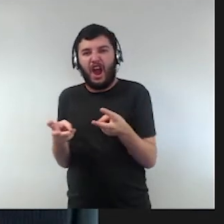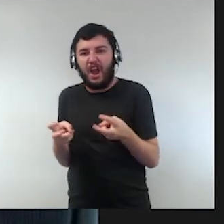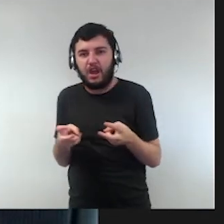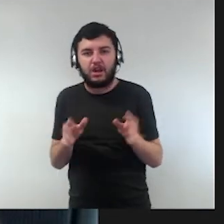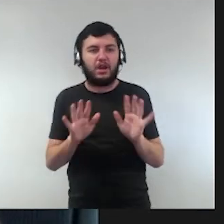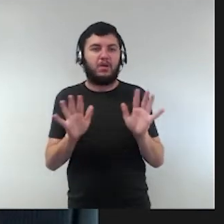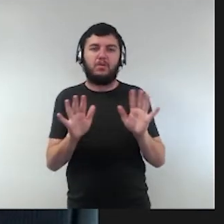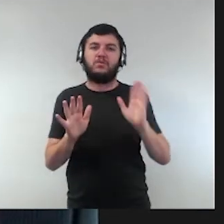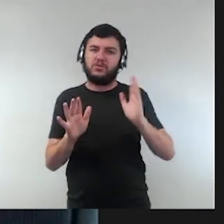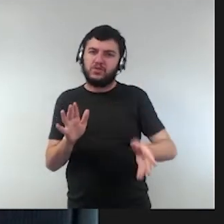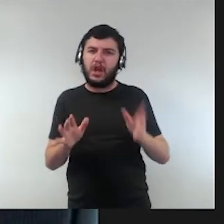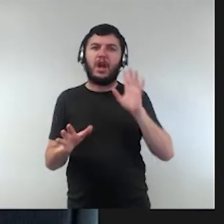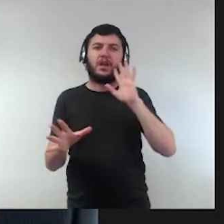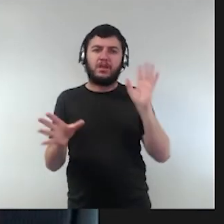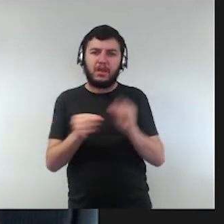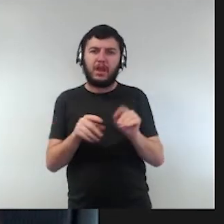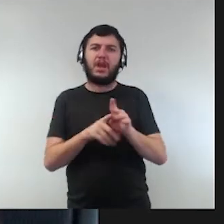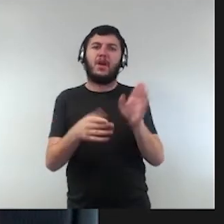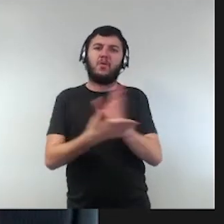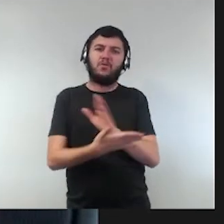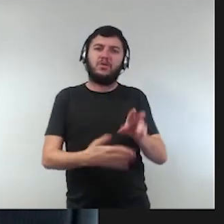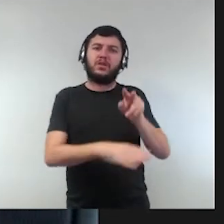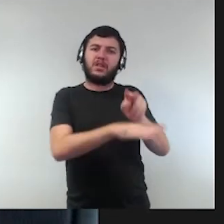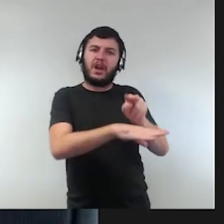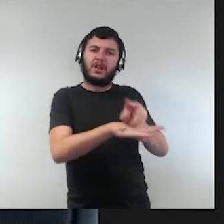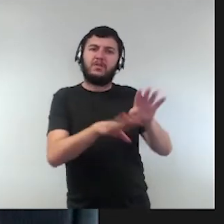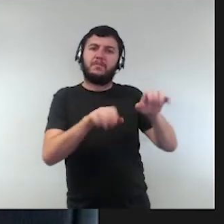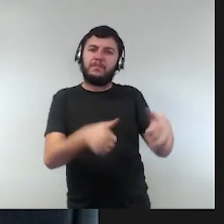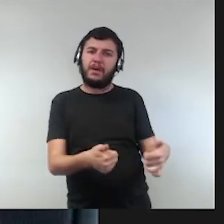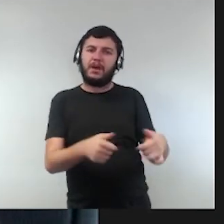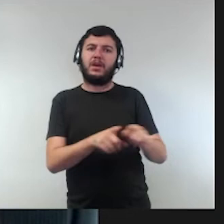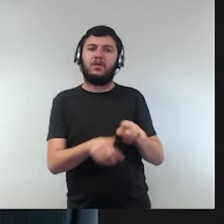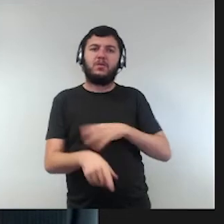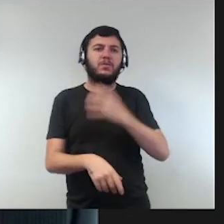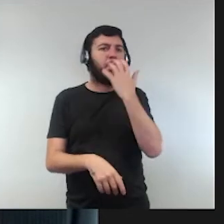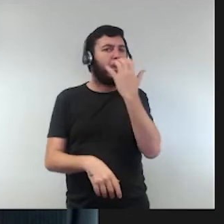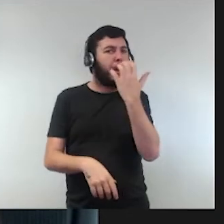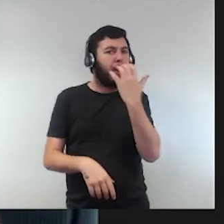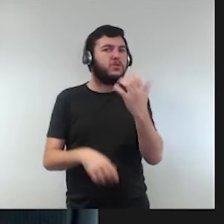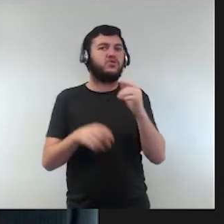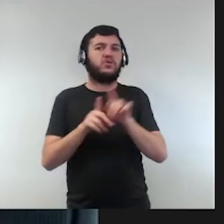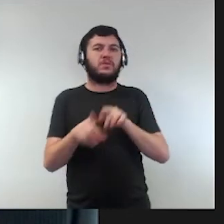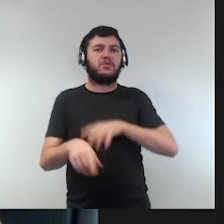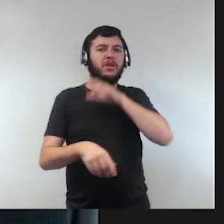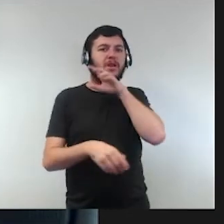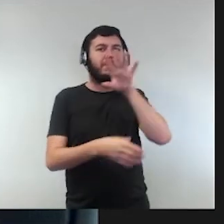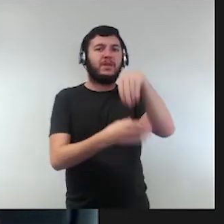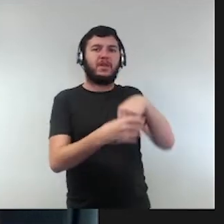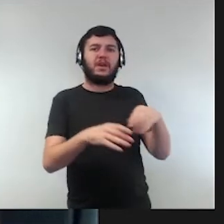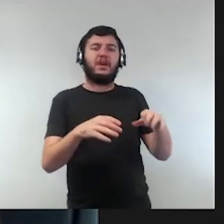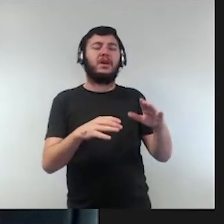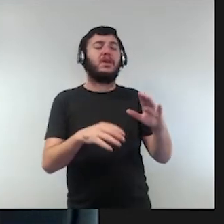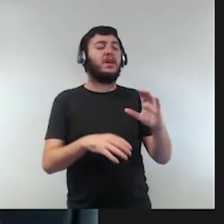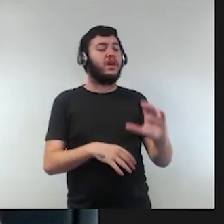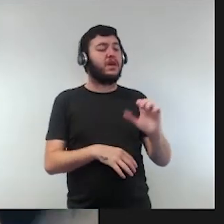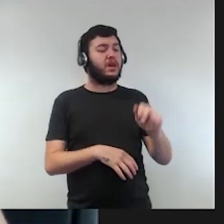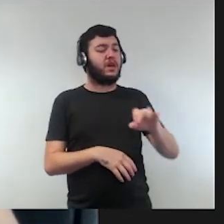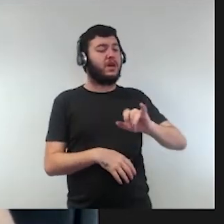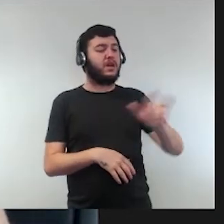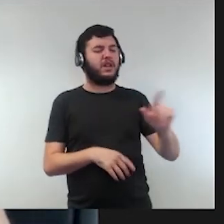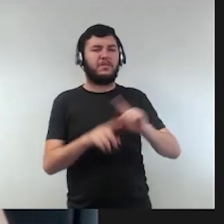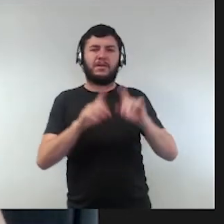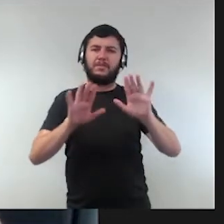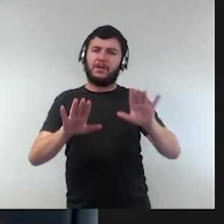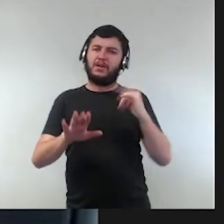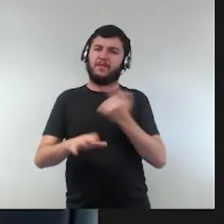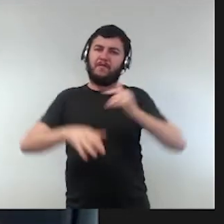seus animais, dentro também de padrões de bem-estar animal, dignidade, vivência desses animais. E não podemos nivelar pelo